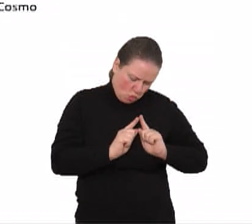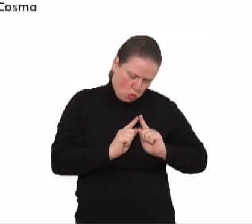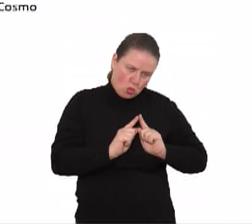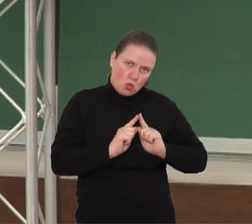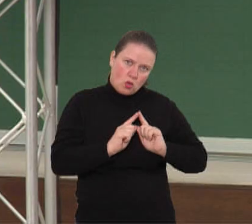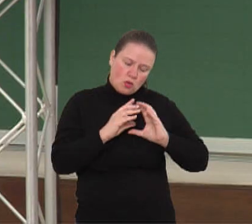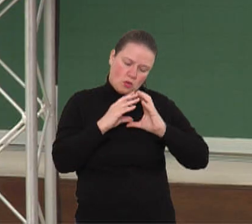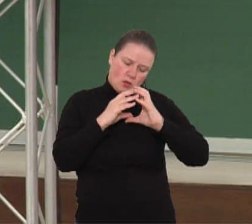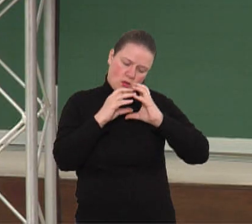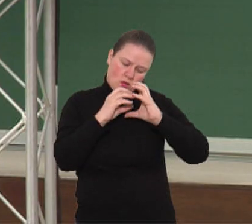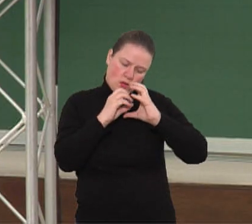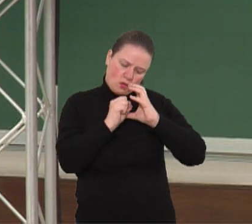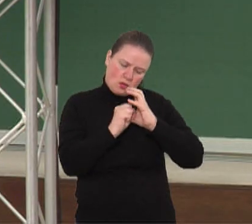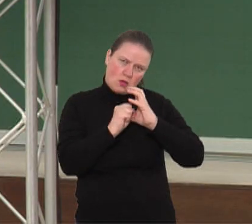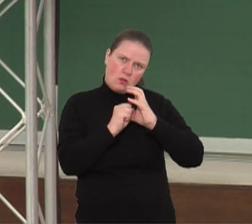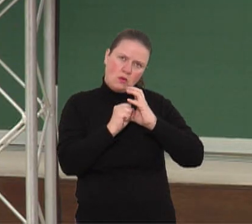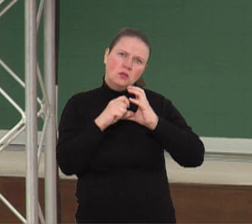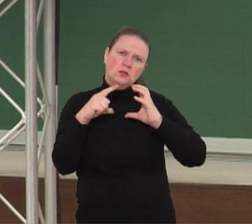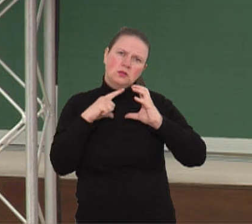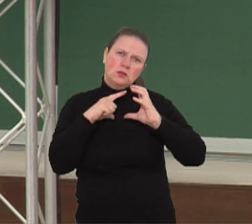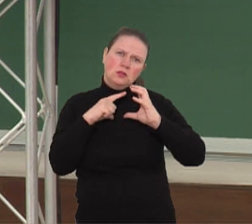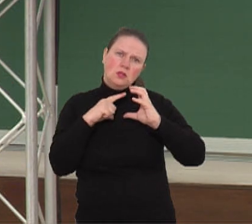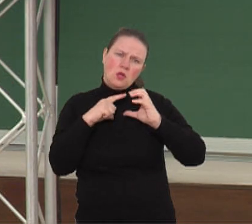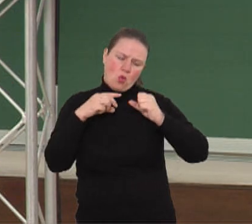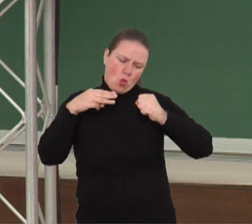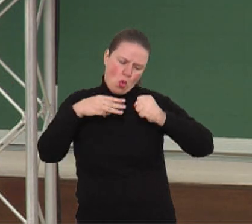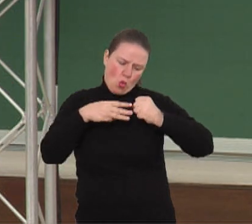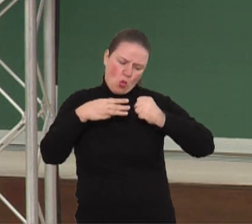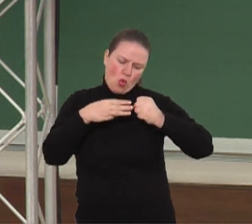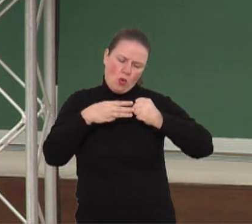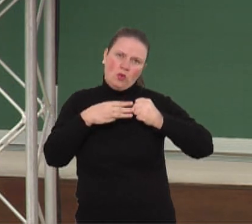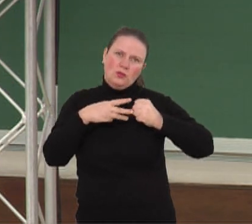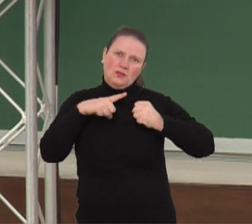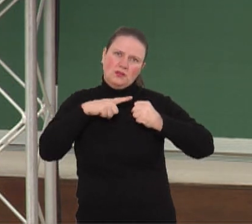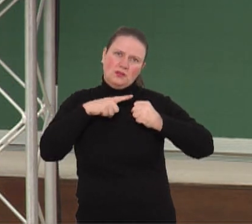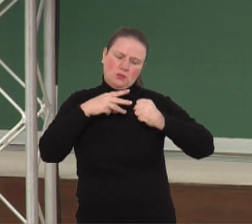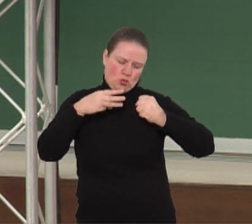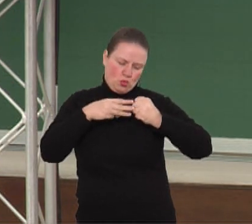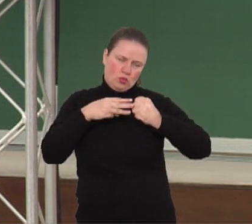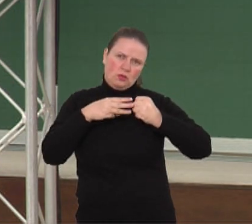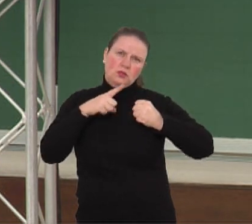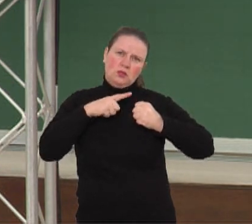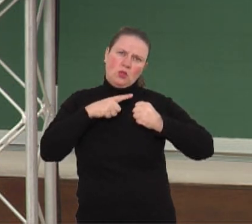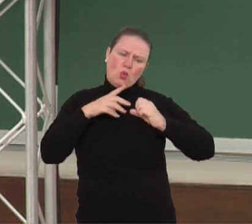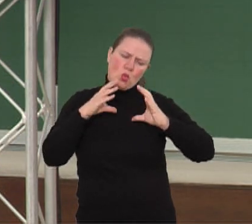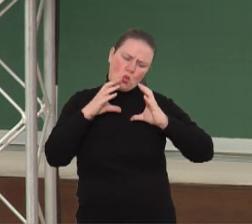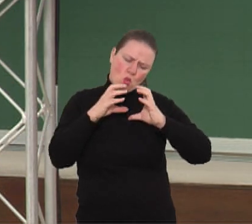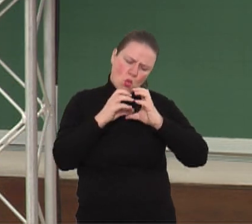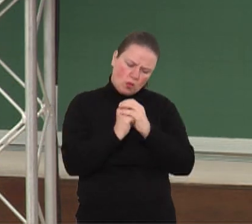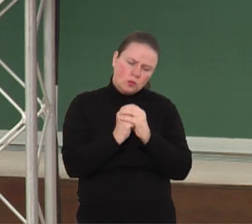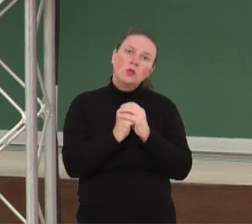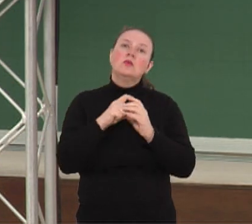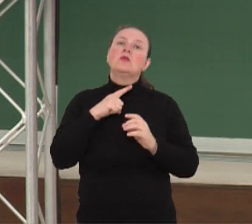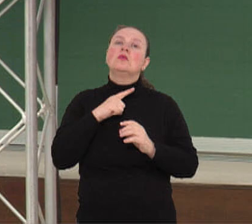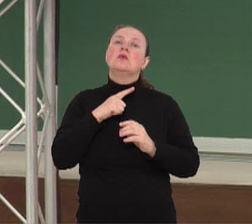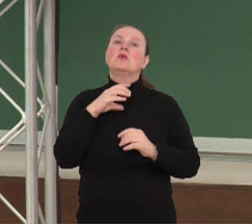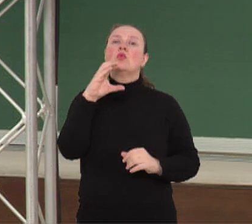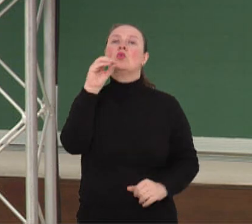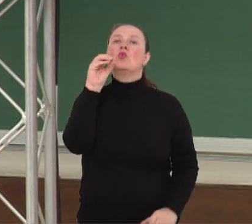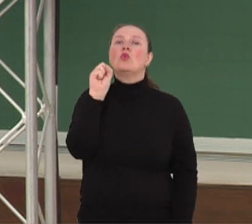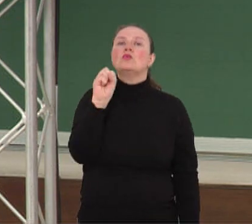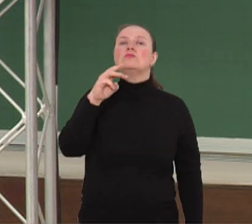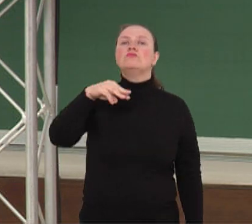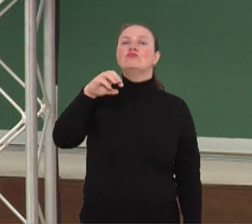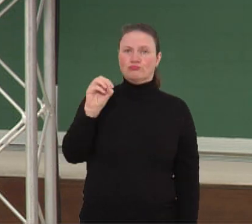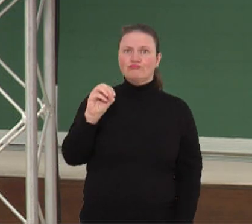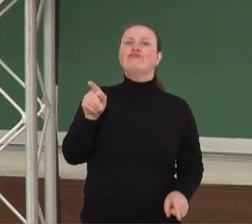um átomo, um microcosmo, faz parte do cosmo, até as maiores dimensões que a gente tenha. Tudo isso é